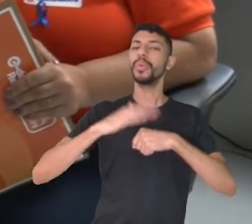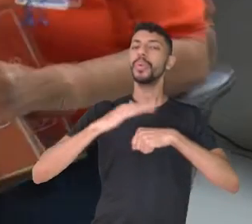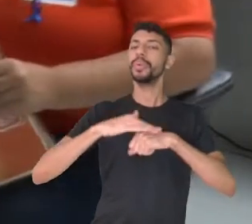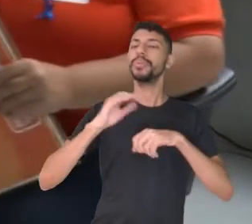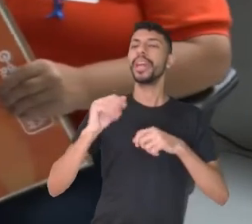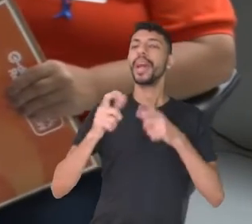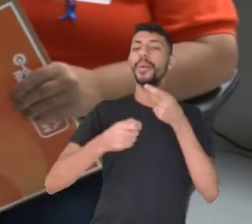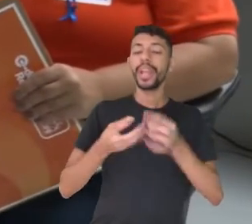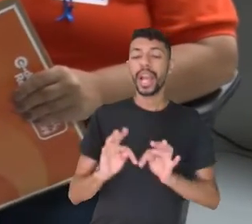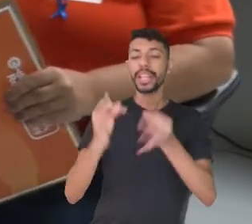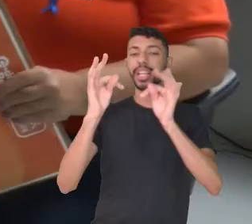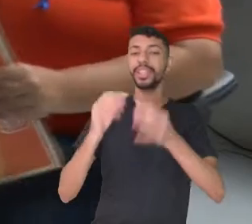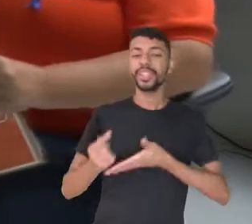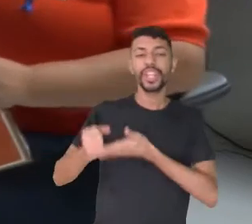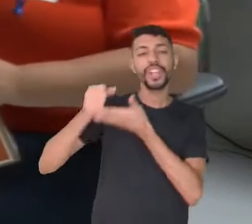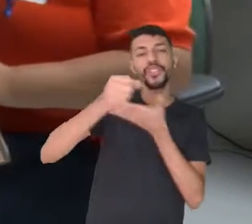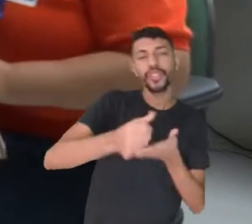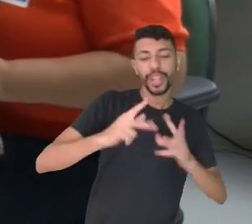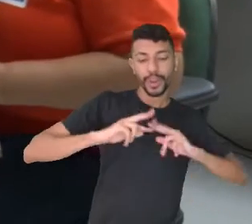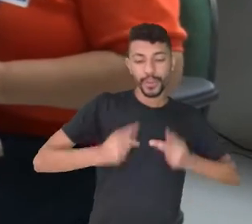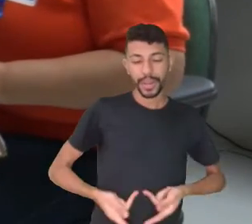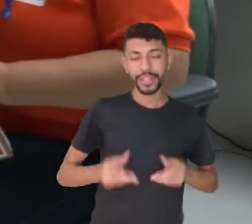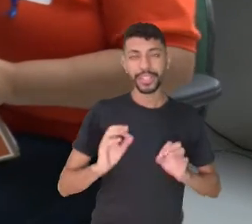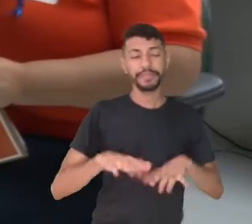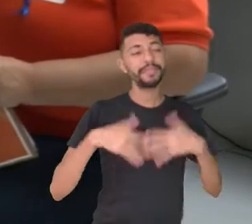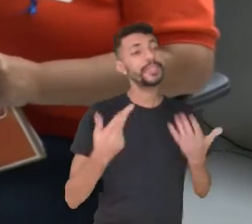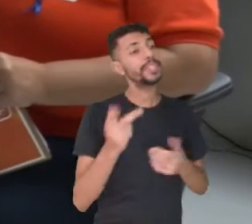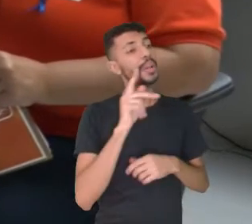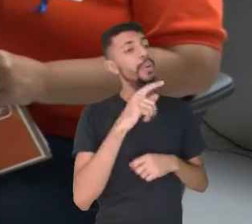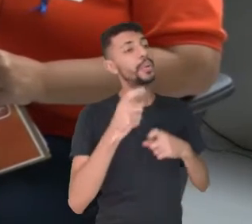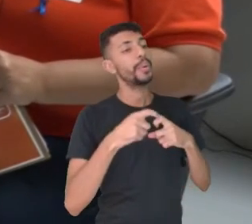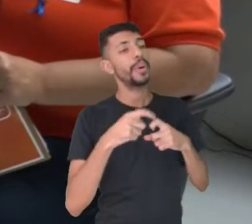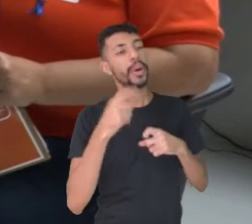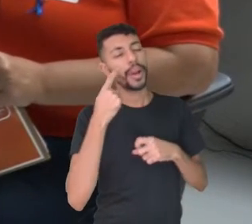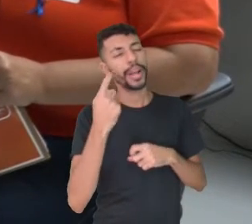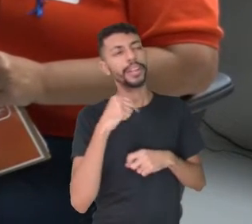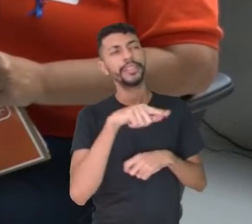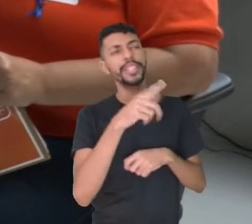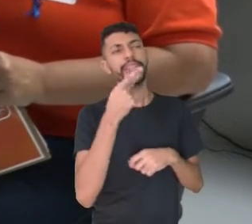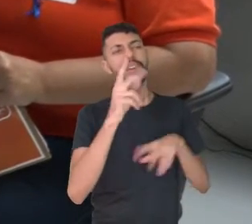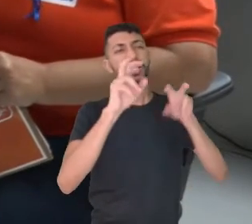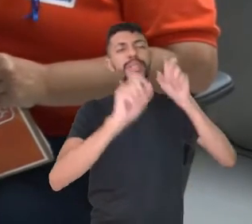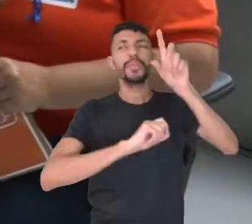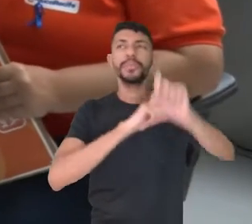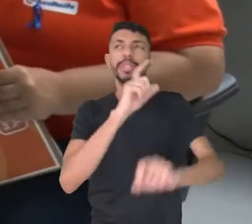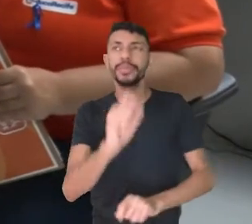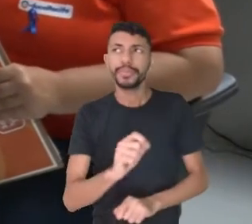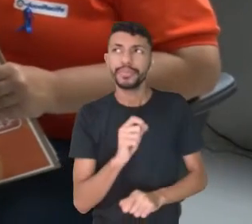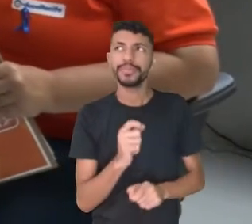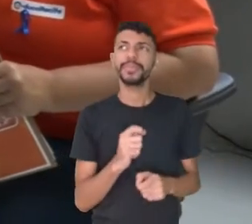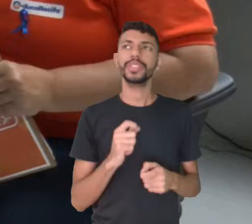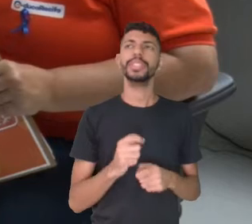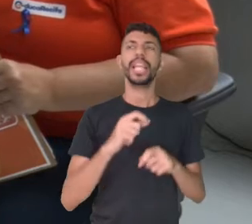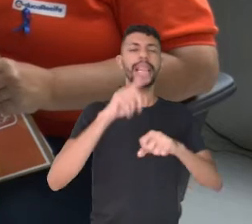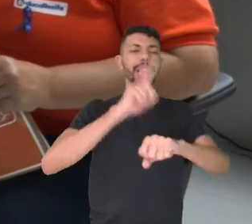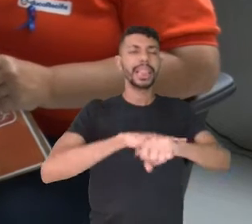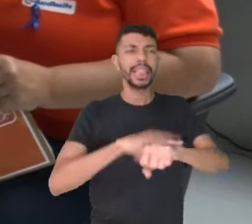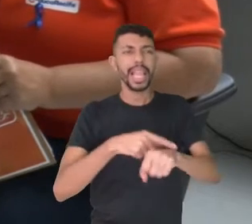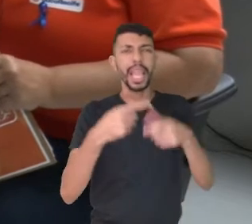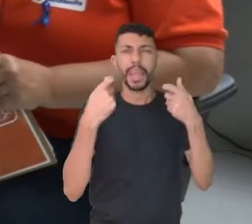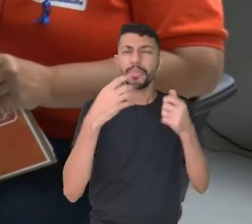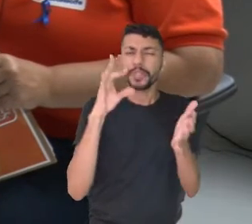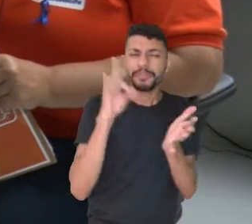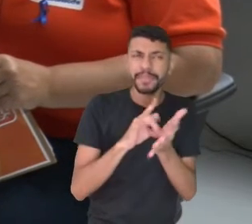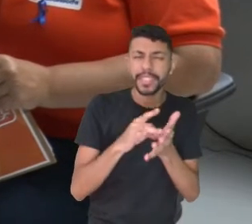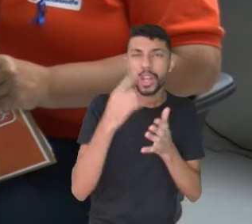do homem. Doutor André, quando você fala a respeito de precisão e tempo, você está se referindo a quê? Bem, quando